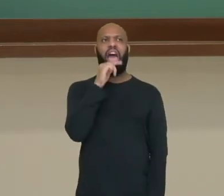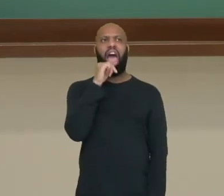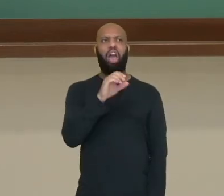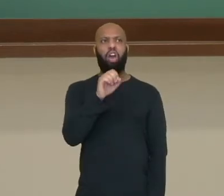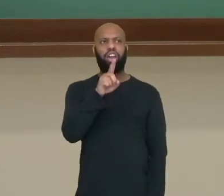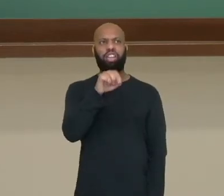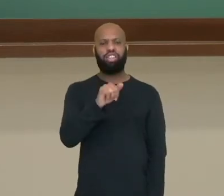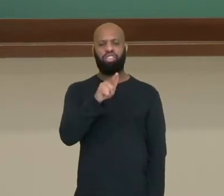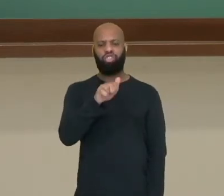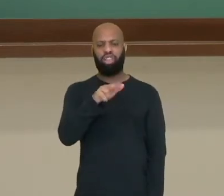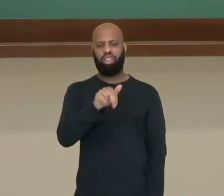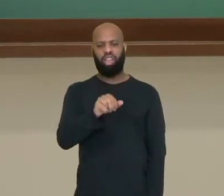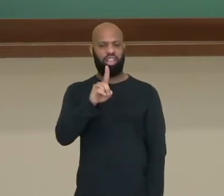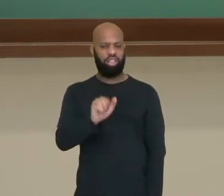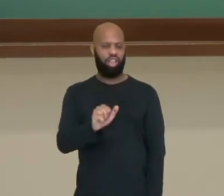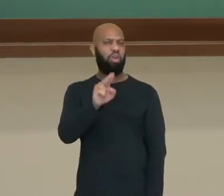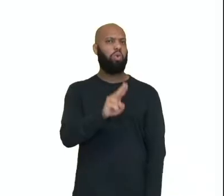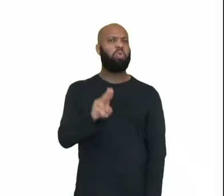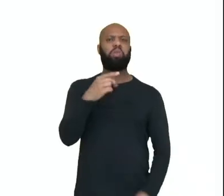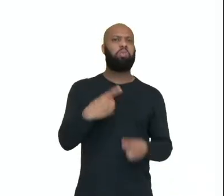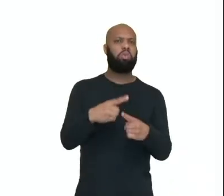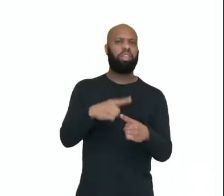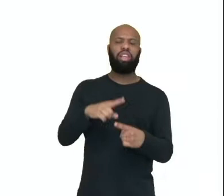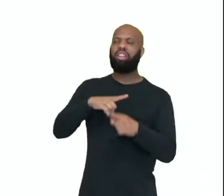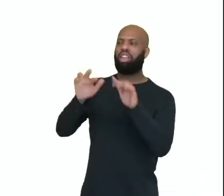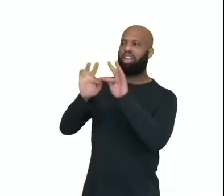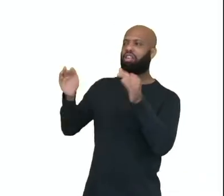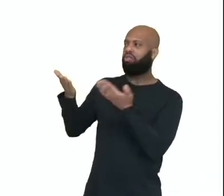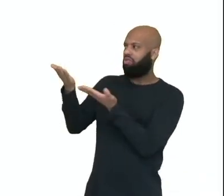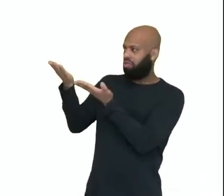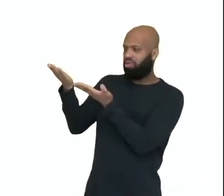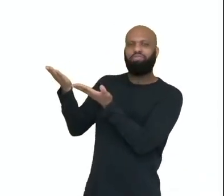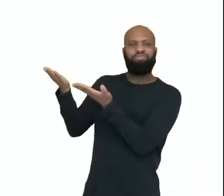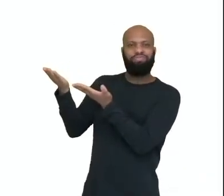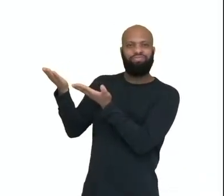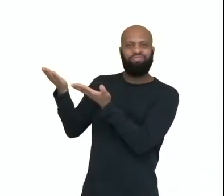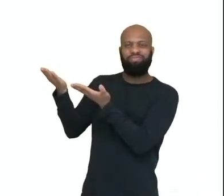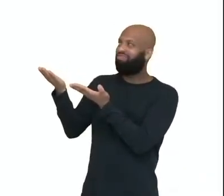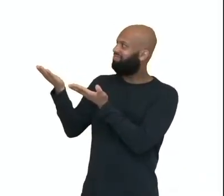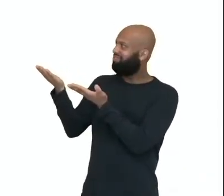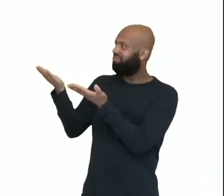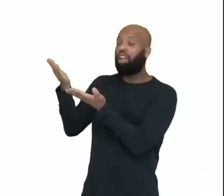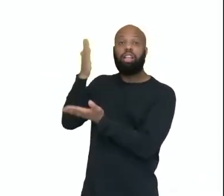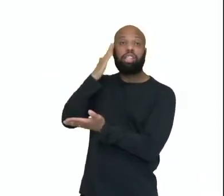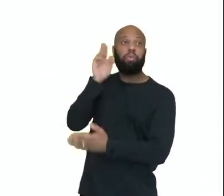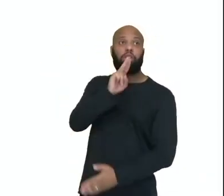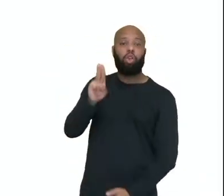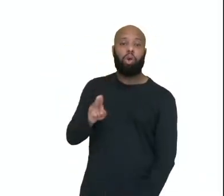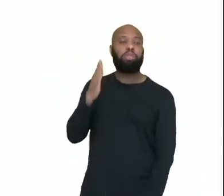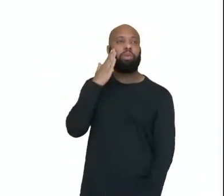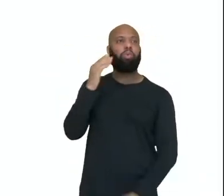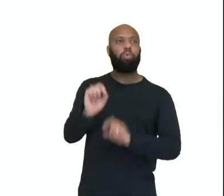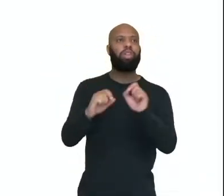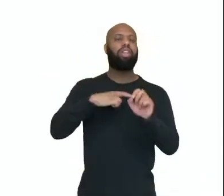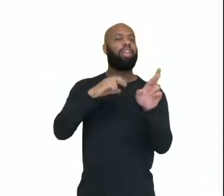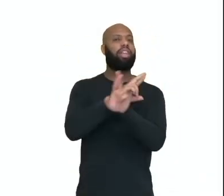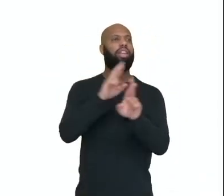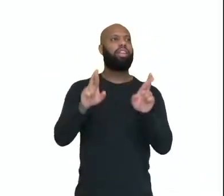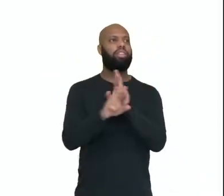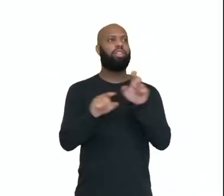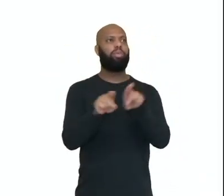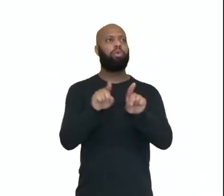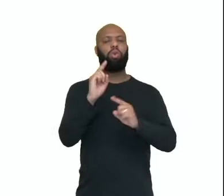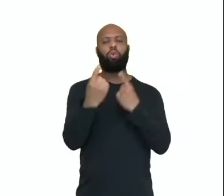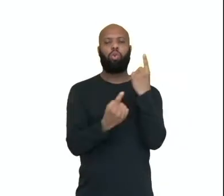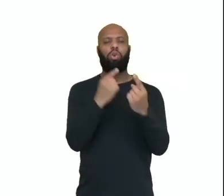ela é usada? E aqui a gente tem uma fórmula que vamos aprender bem direitinho a dar o nome e ver que ela está relacionada com qual